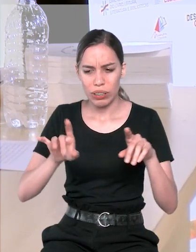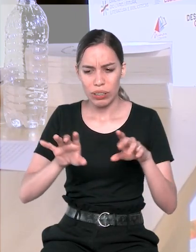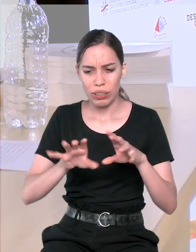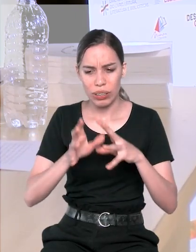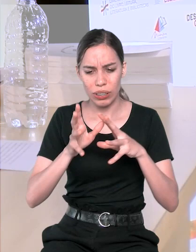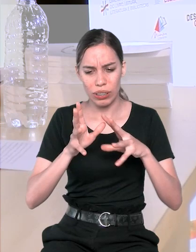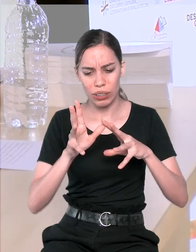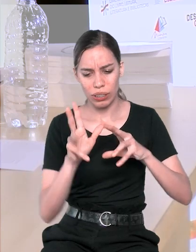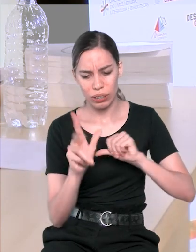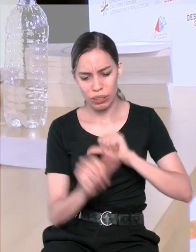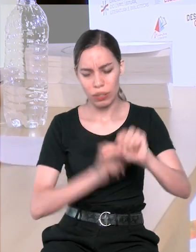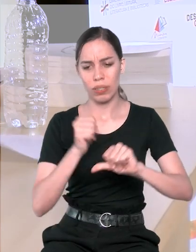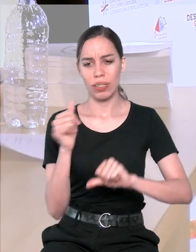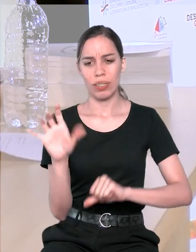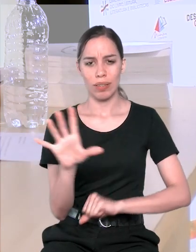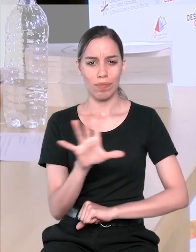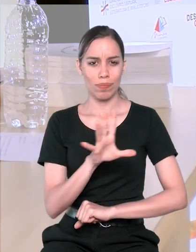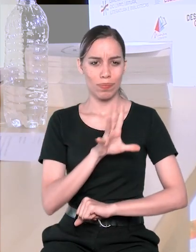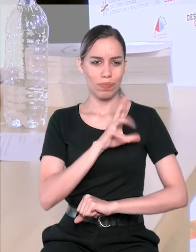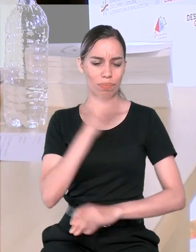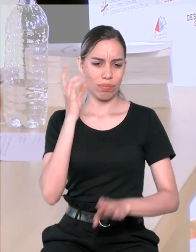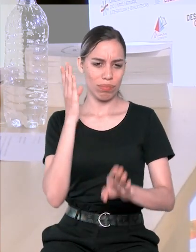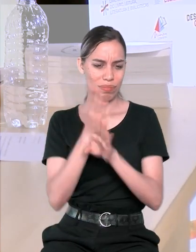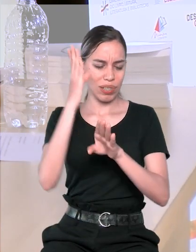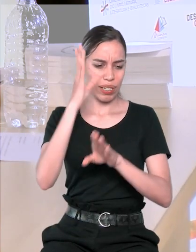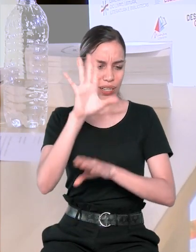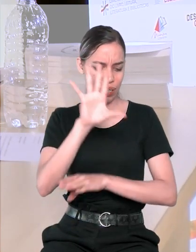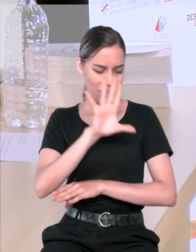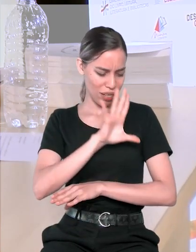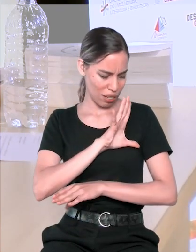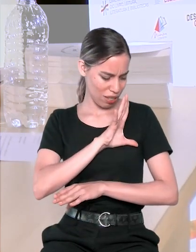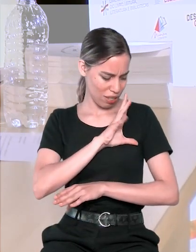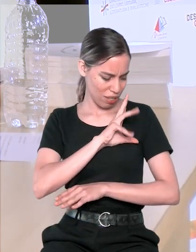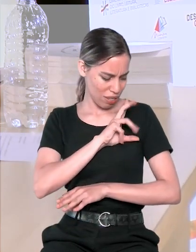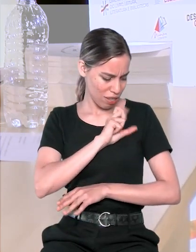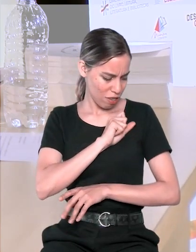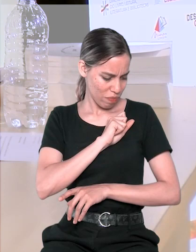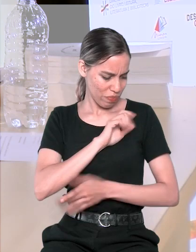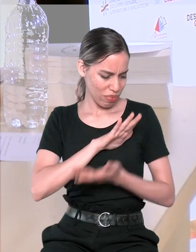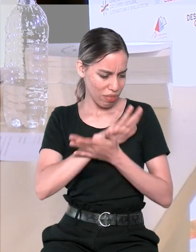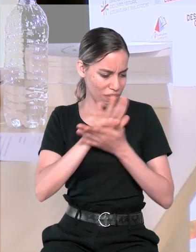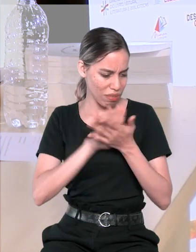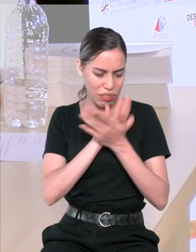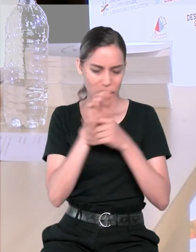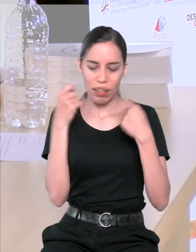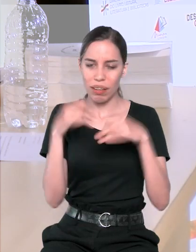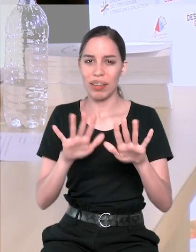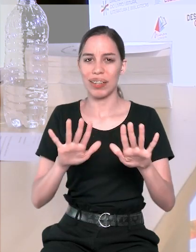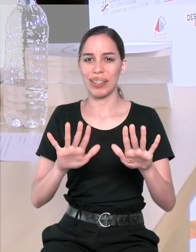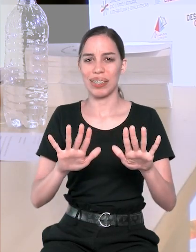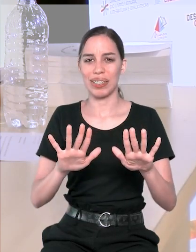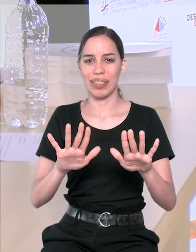se desdobra em amor, e de repente esse amor que parecia uma coisa ideal, e nada basta. Nada é